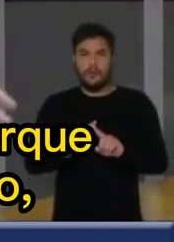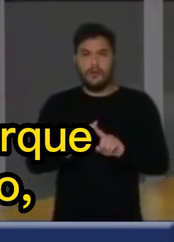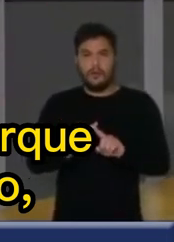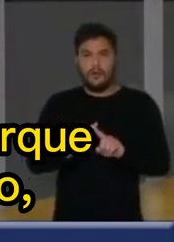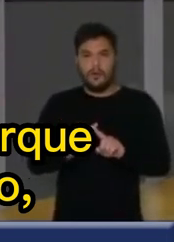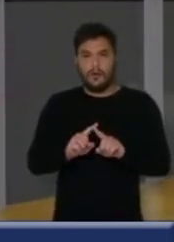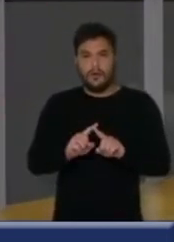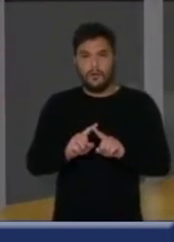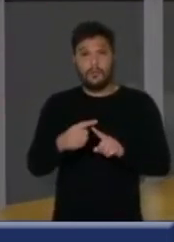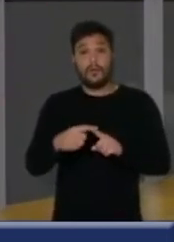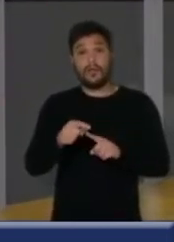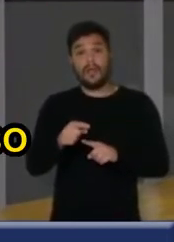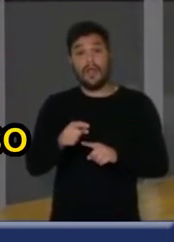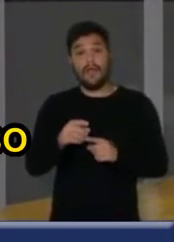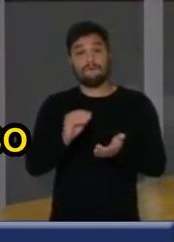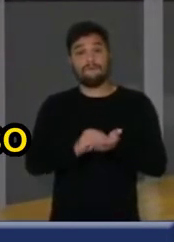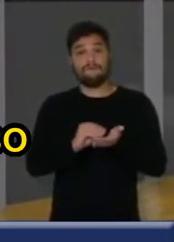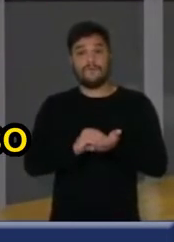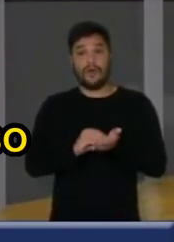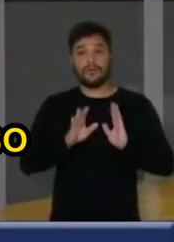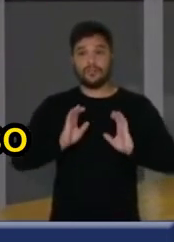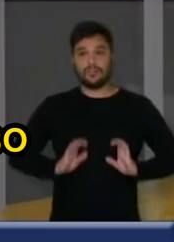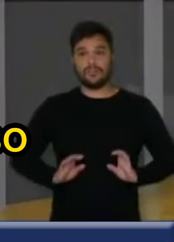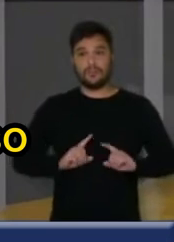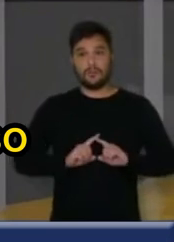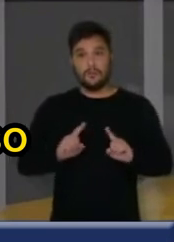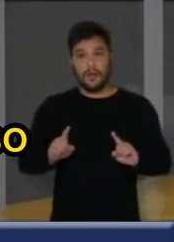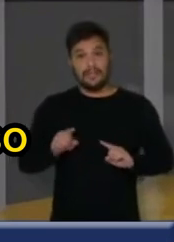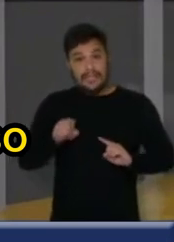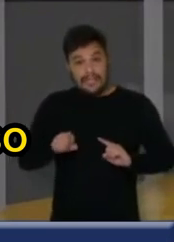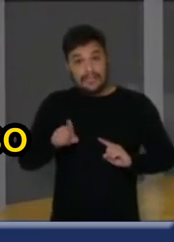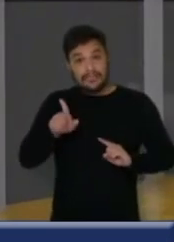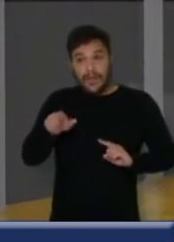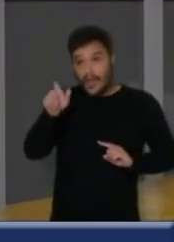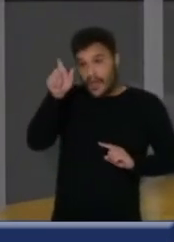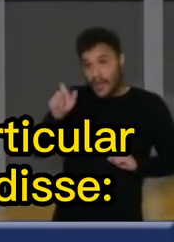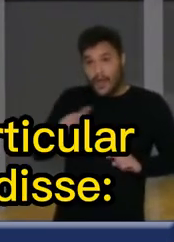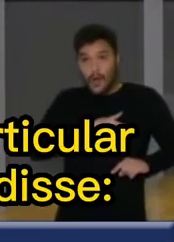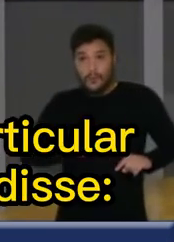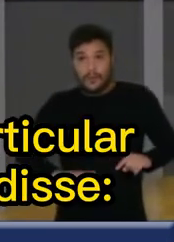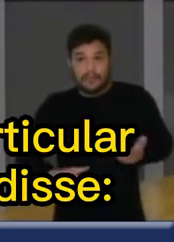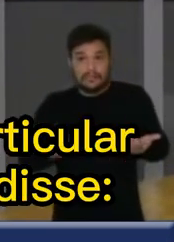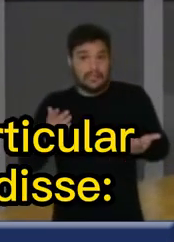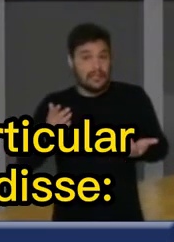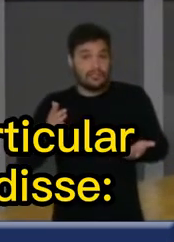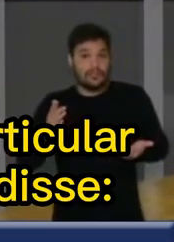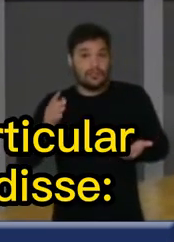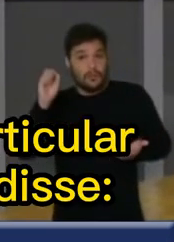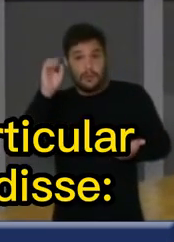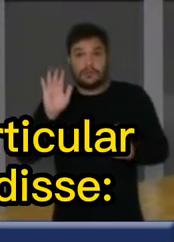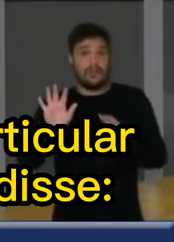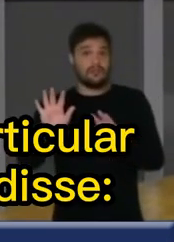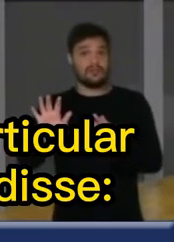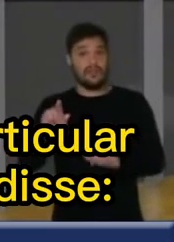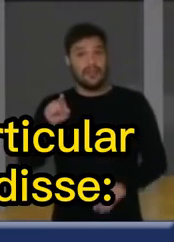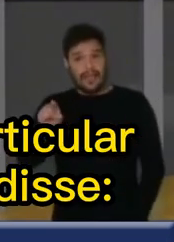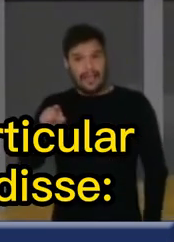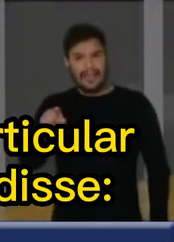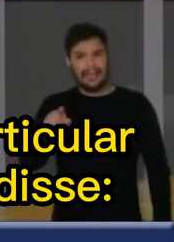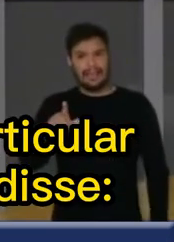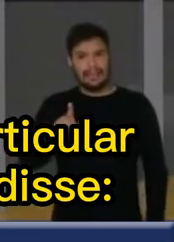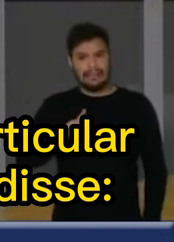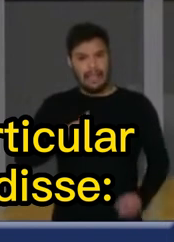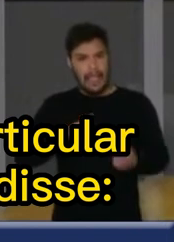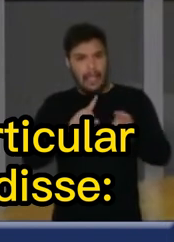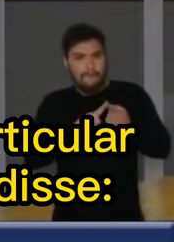quebra de decoro. Mas esse é o nível do nosso presidente da República, em que ele tem uma vendeta